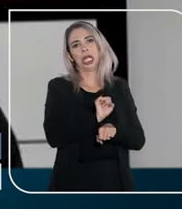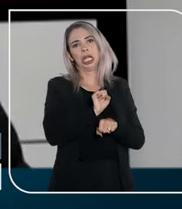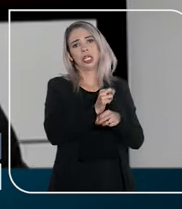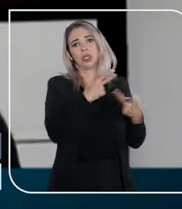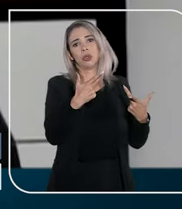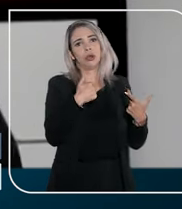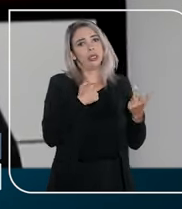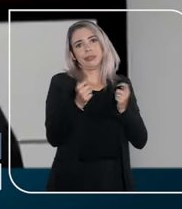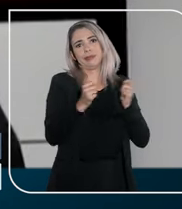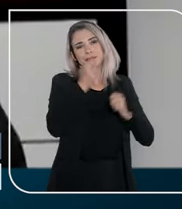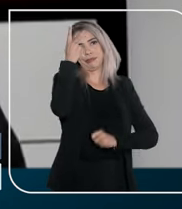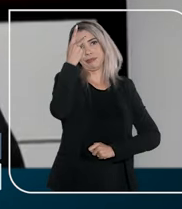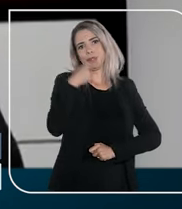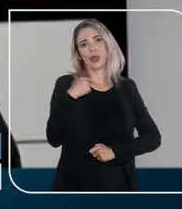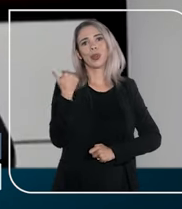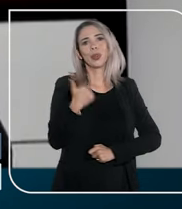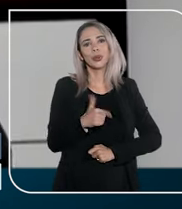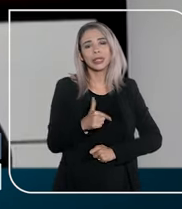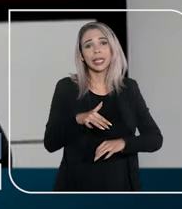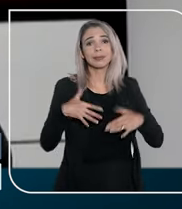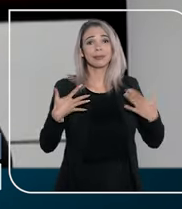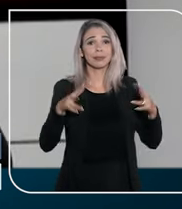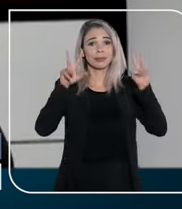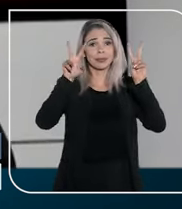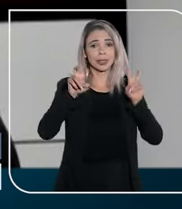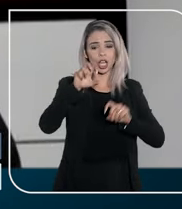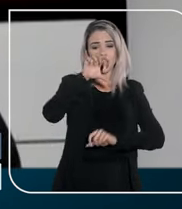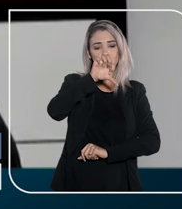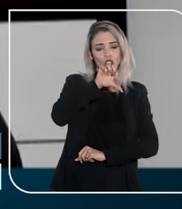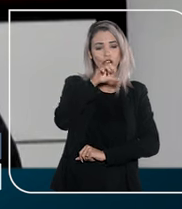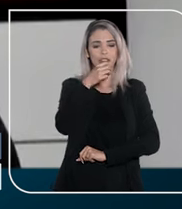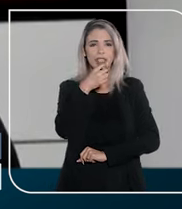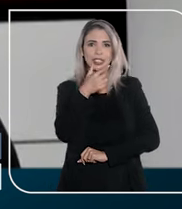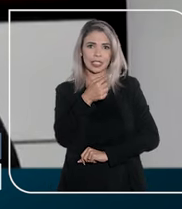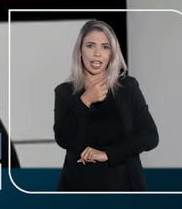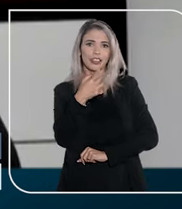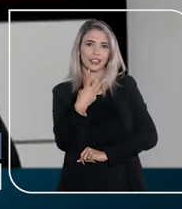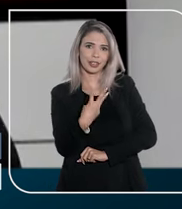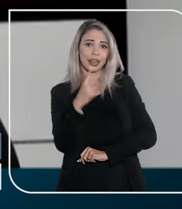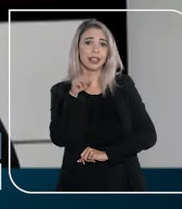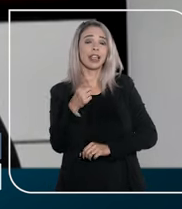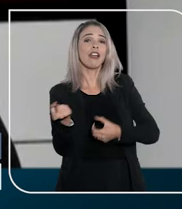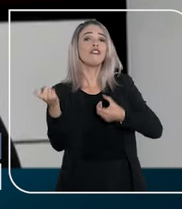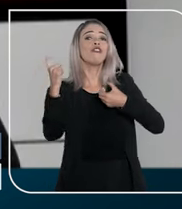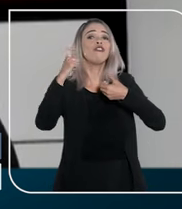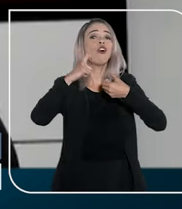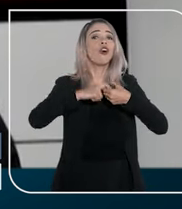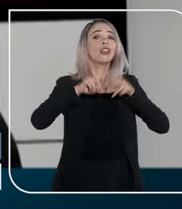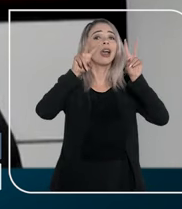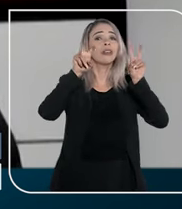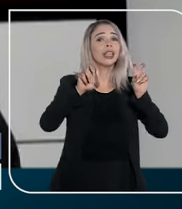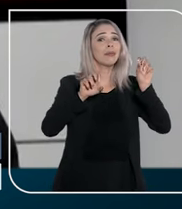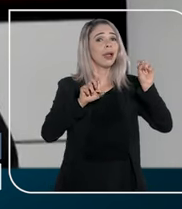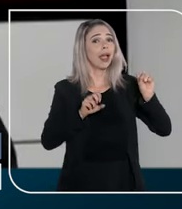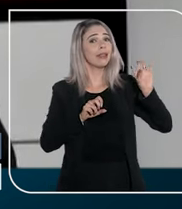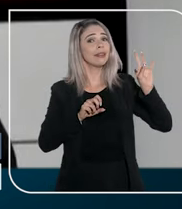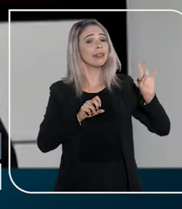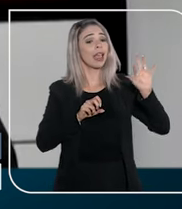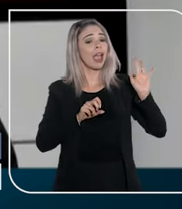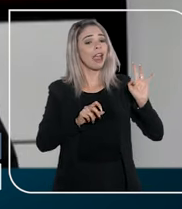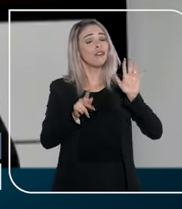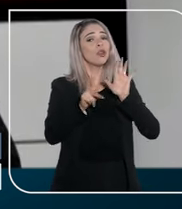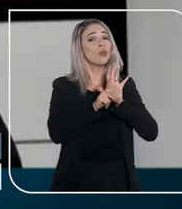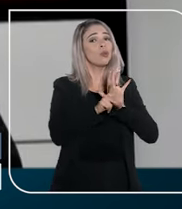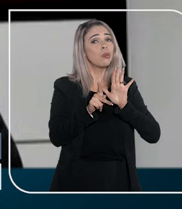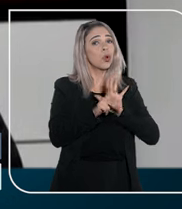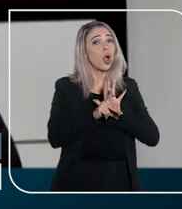fatos que ela não controla. Então, este tema 973 foi uma retomada do Supremo Tribunal Federal para